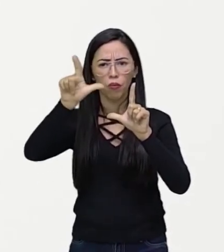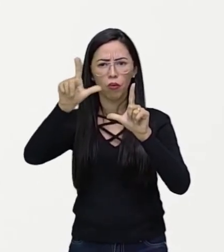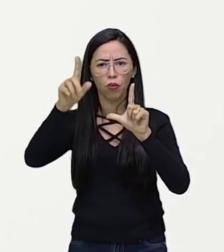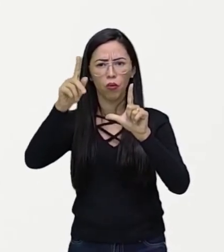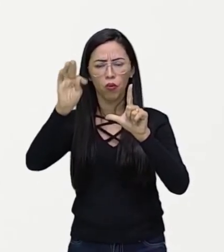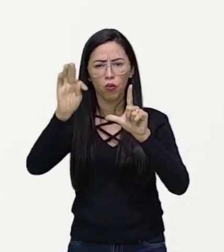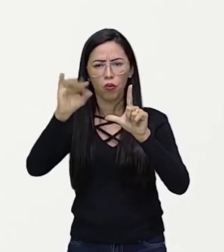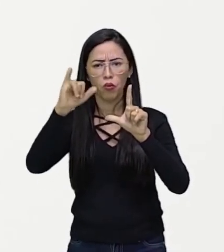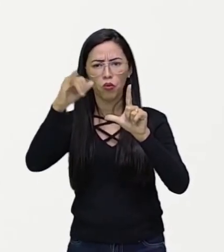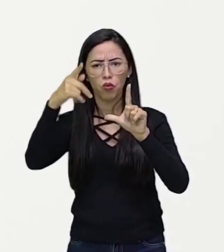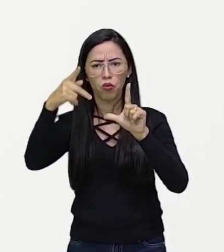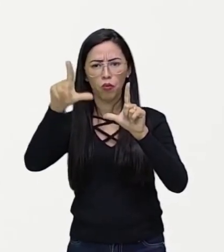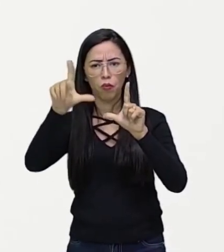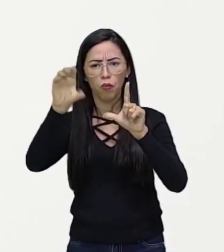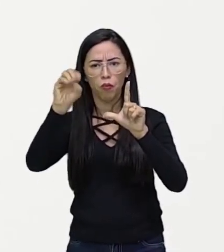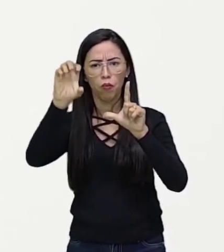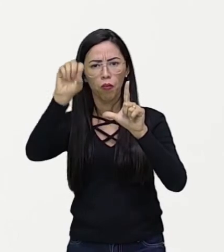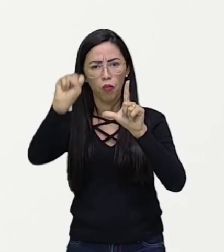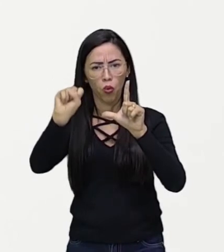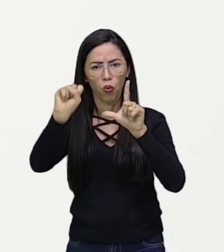Maior que o litro.